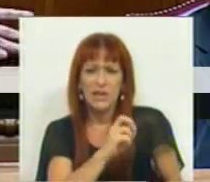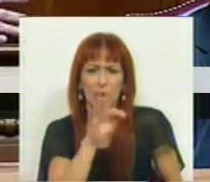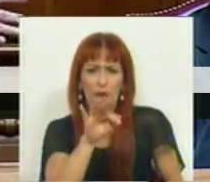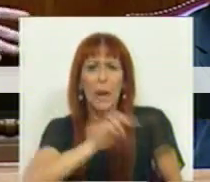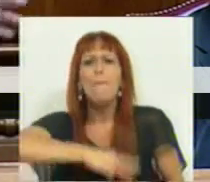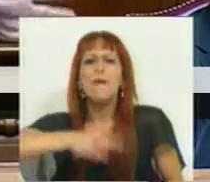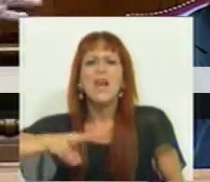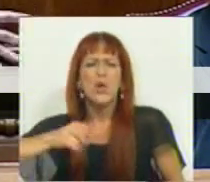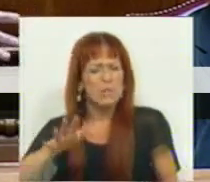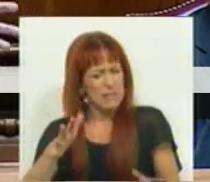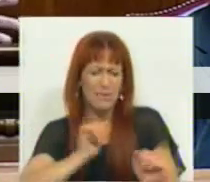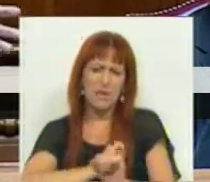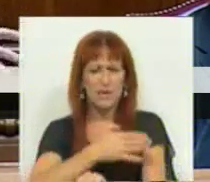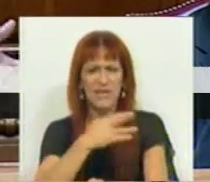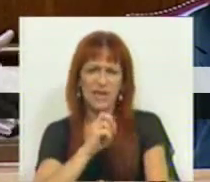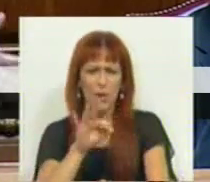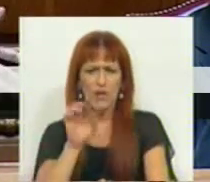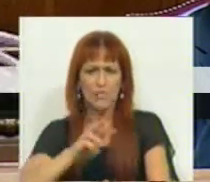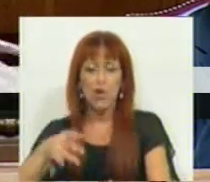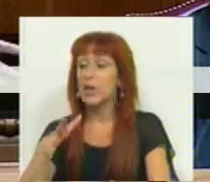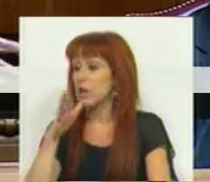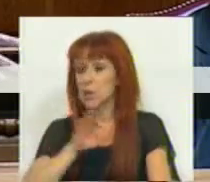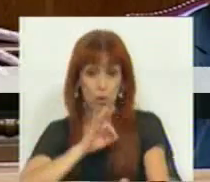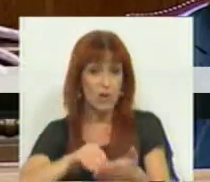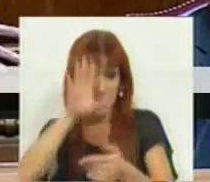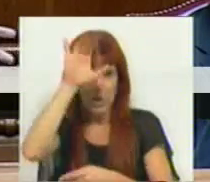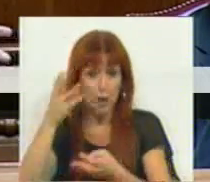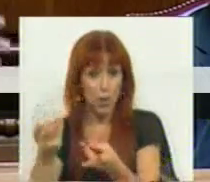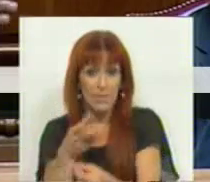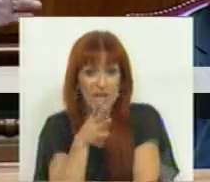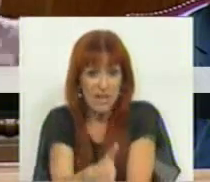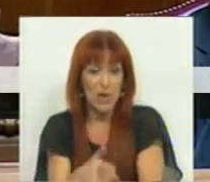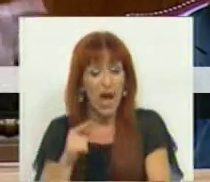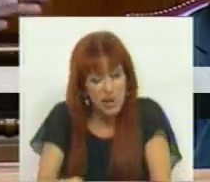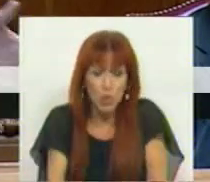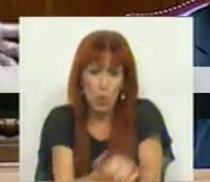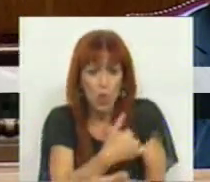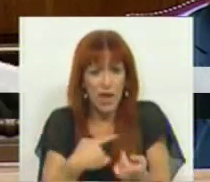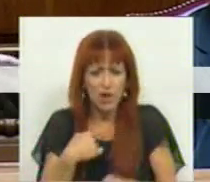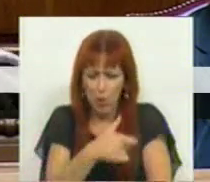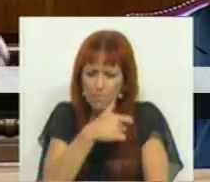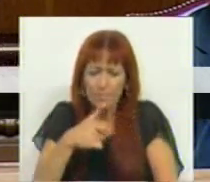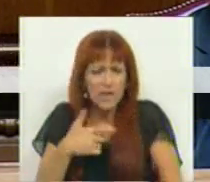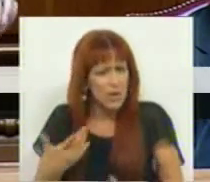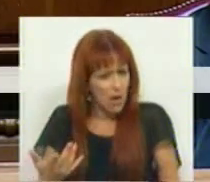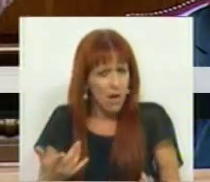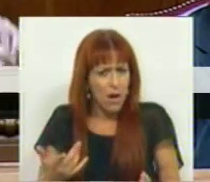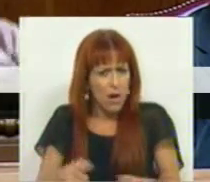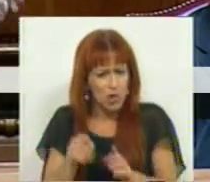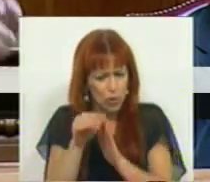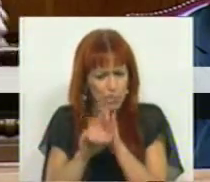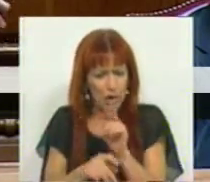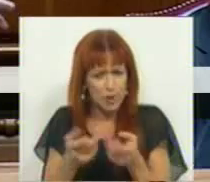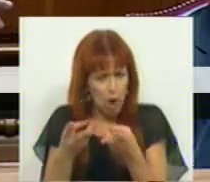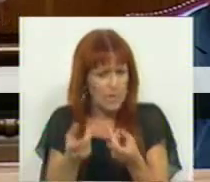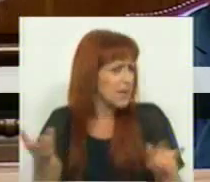734 milhões de euros. À volta disto, Sr. Deputado. Isso foi dito pelo Sr. Secretário de Estado do Orçamento. Esses são os dados de compromisso dos